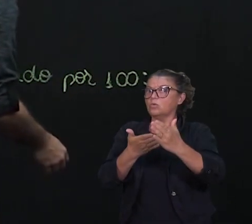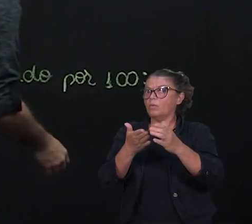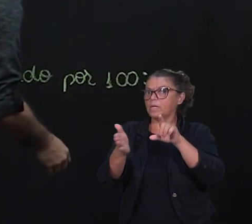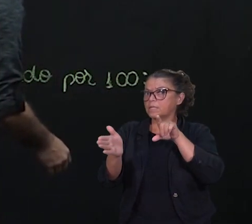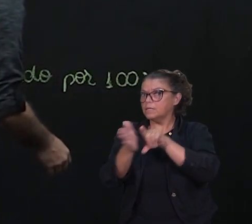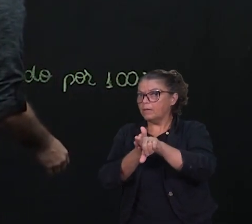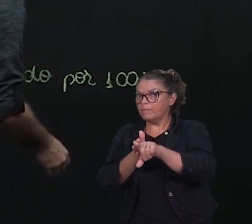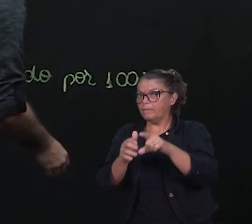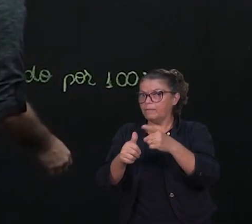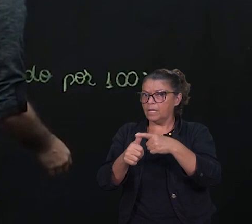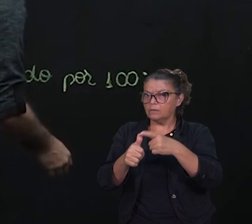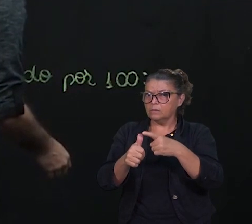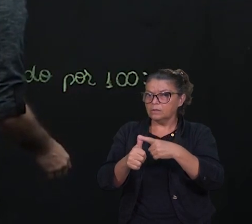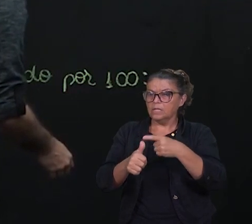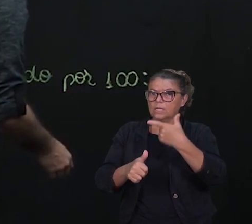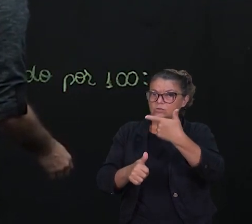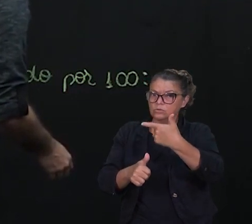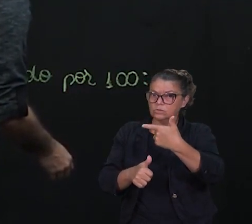caso aqui eram